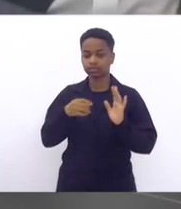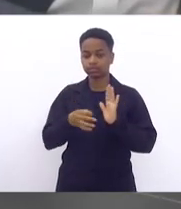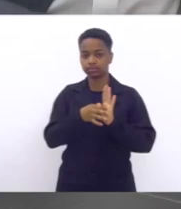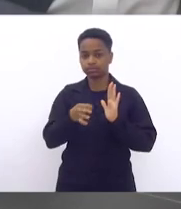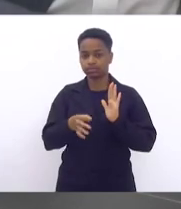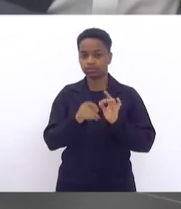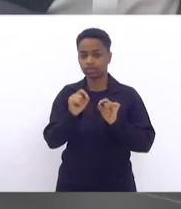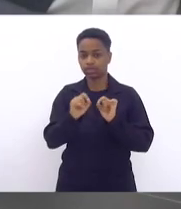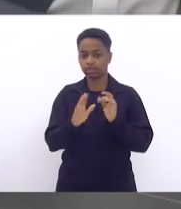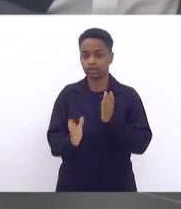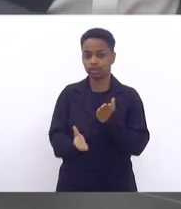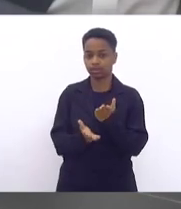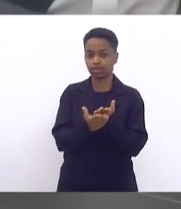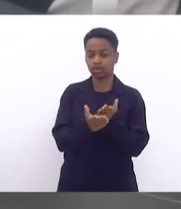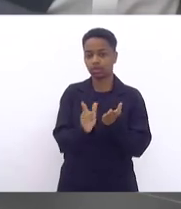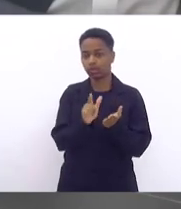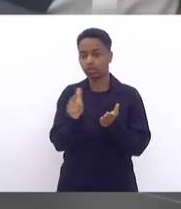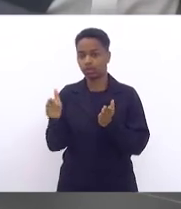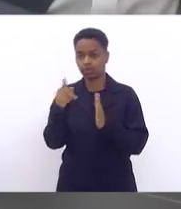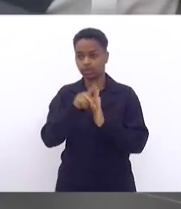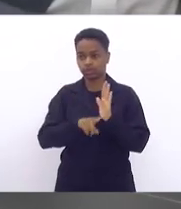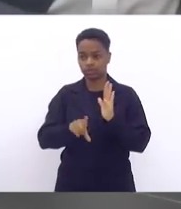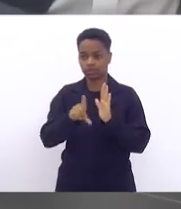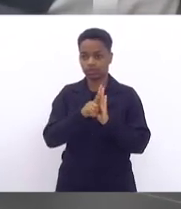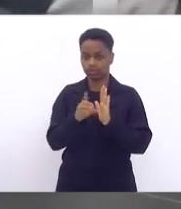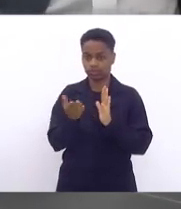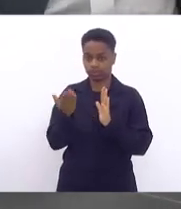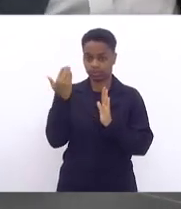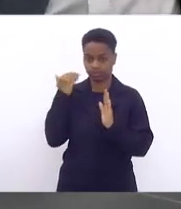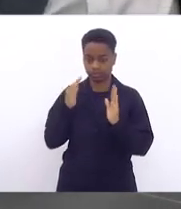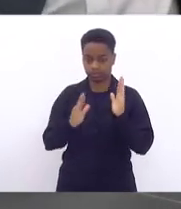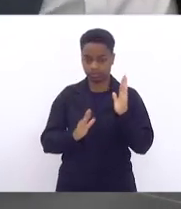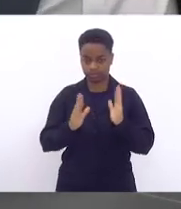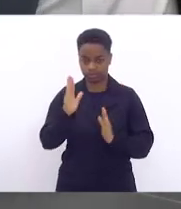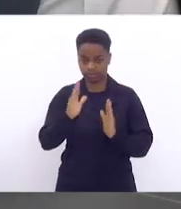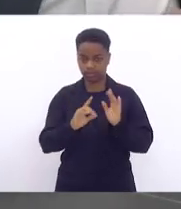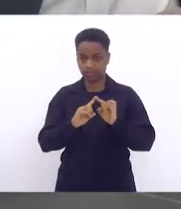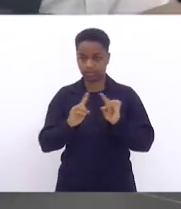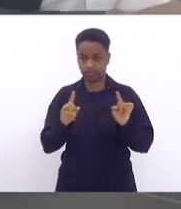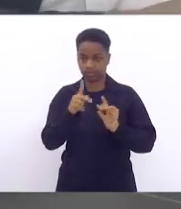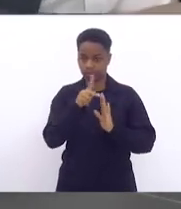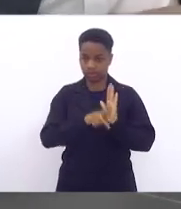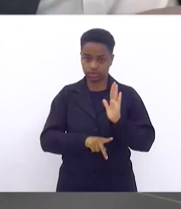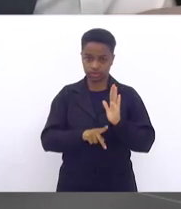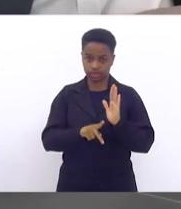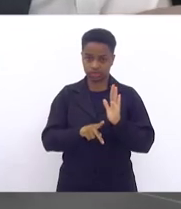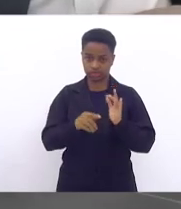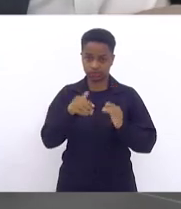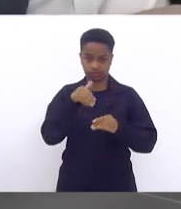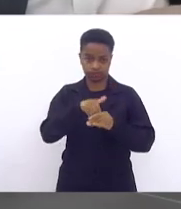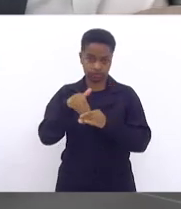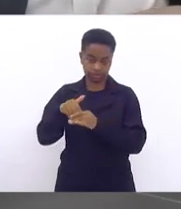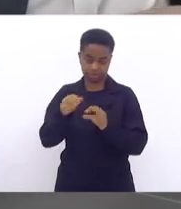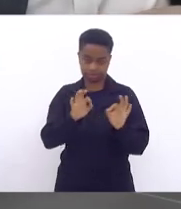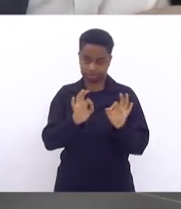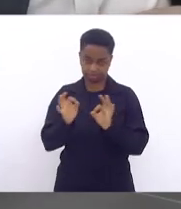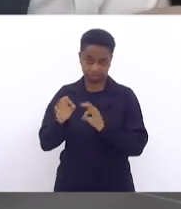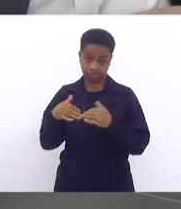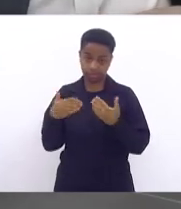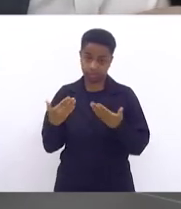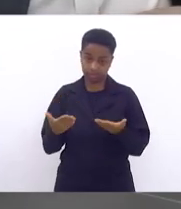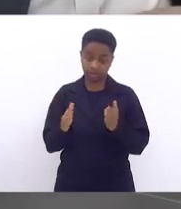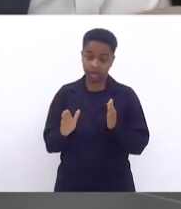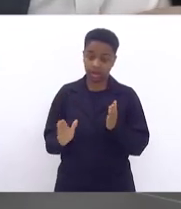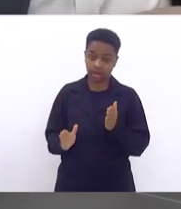pela anexação a um outro PL na legislatura passada. O projeto não se exauriu, não teve votação de mérito no plenário, portanto,